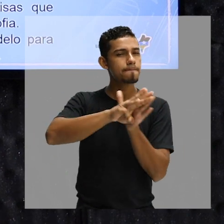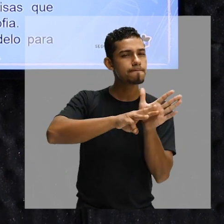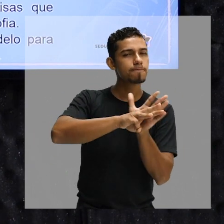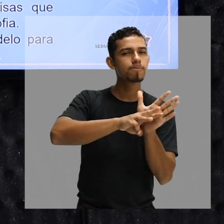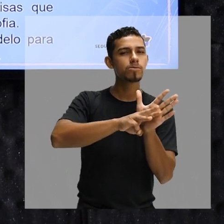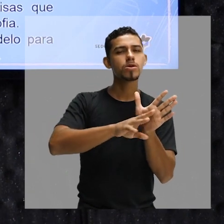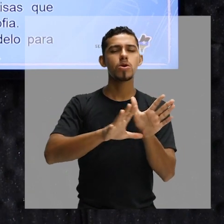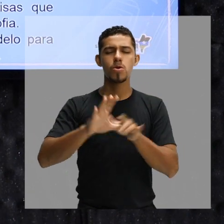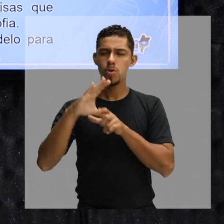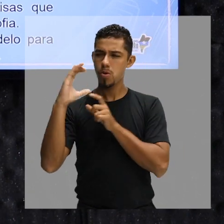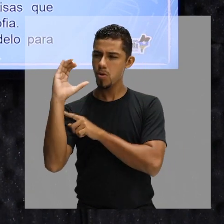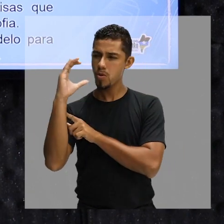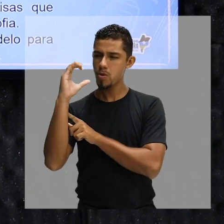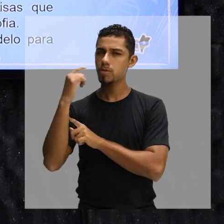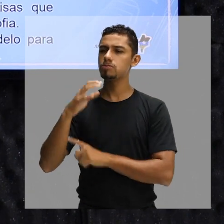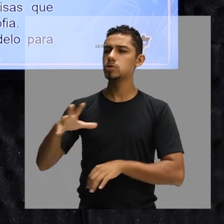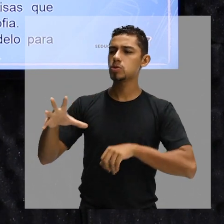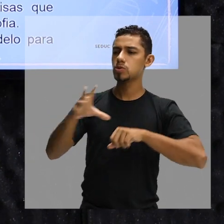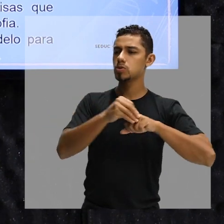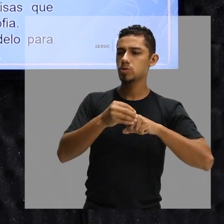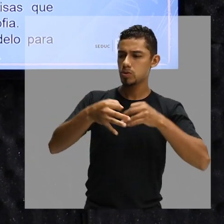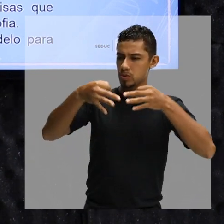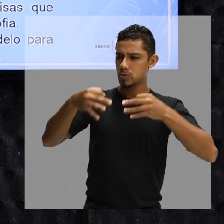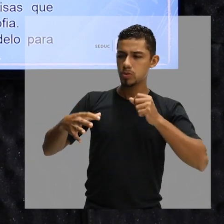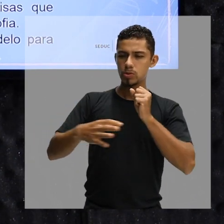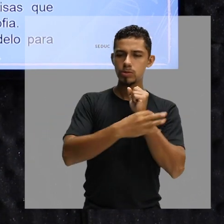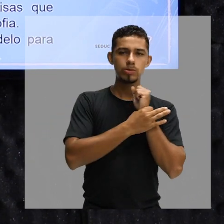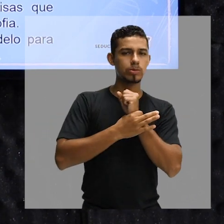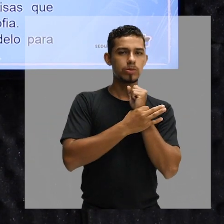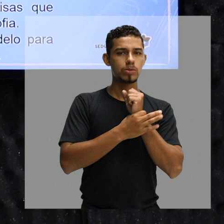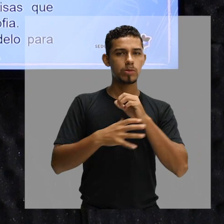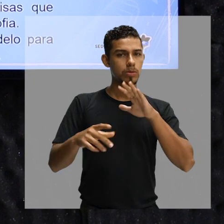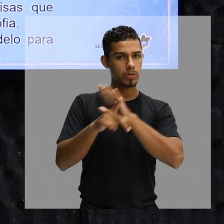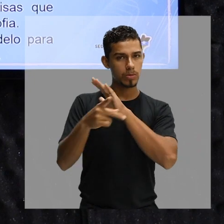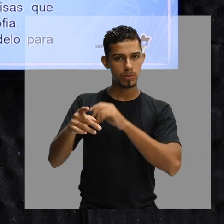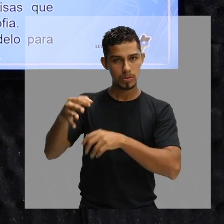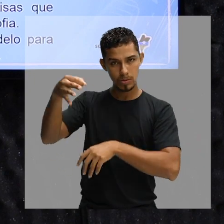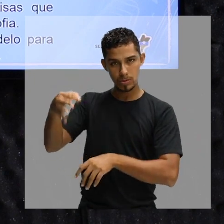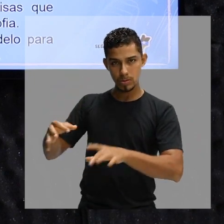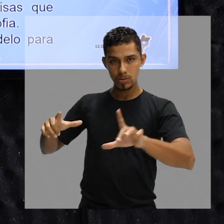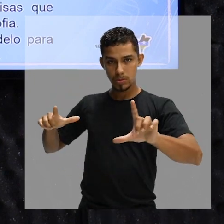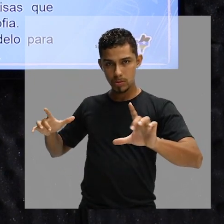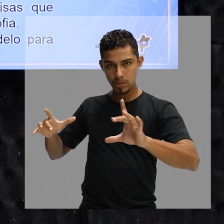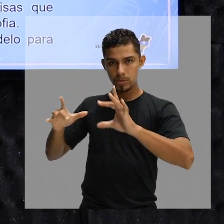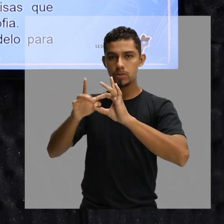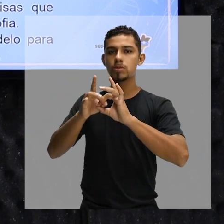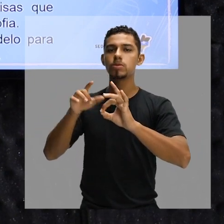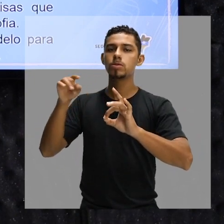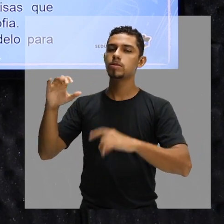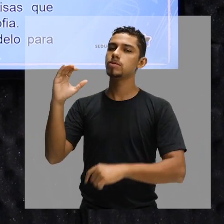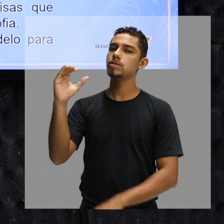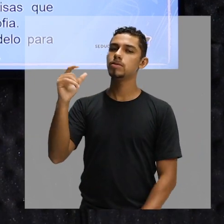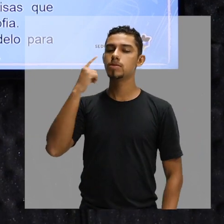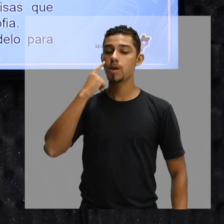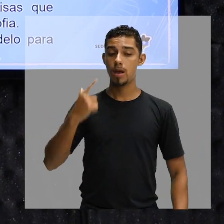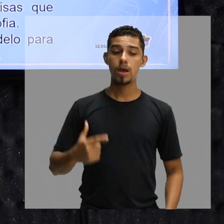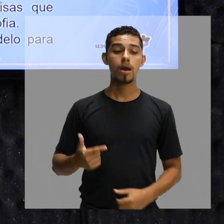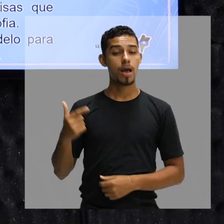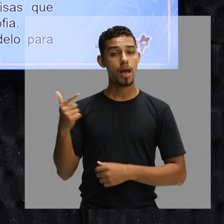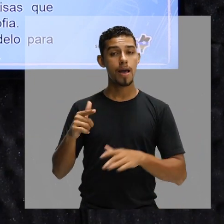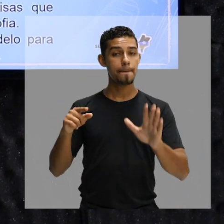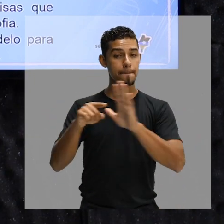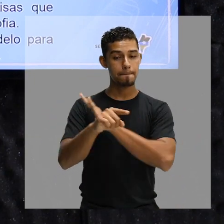de um conhecimento mais seguro, de um conhecimento mais adequado para a ciência. Correto? Por isso, a nossa segunda questão também vai